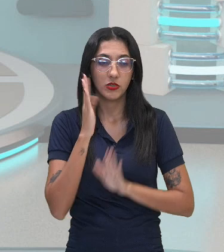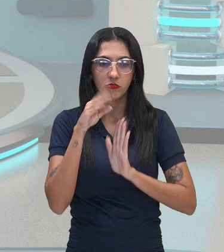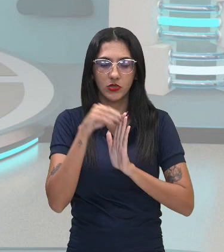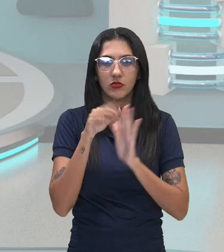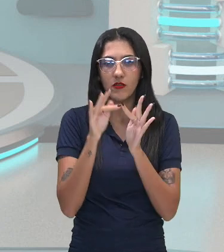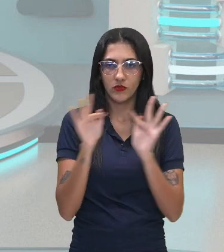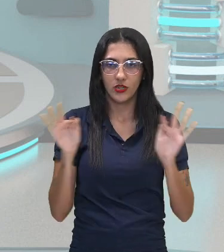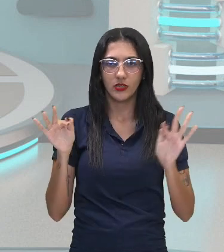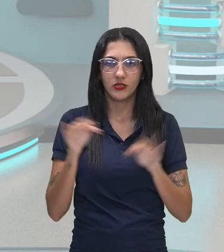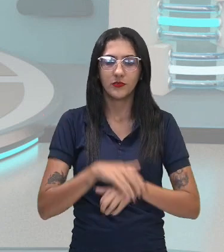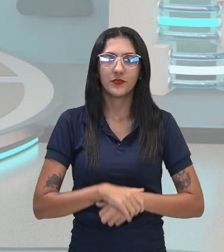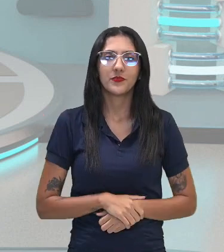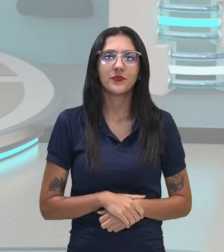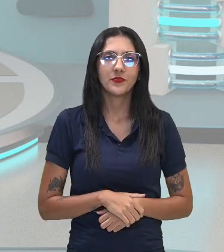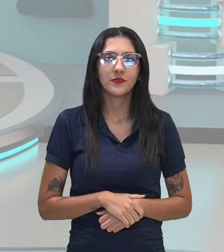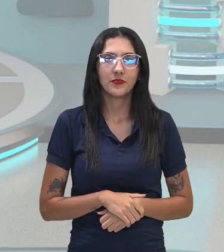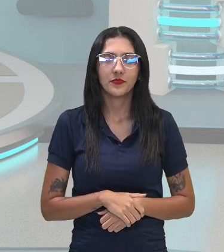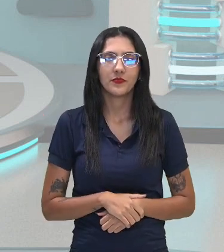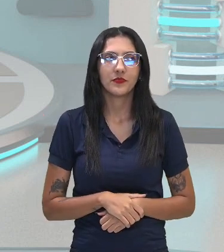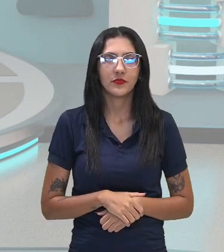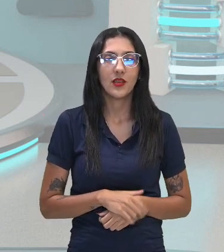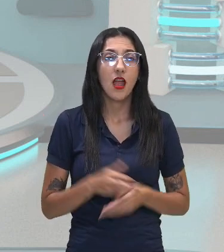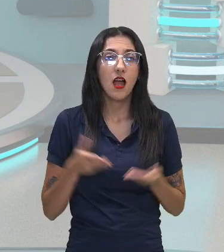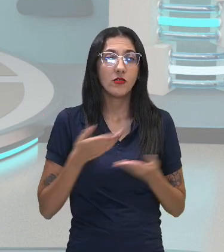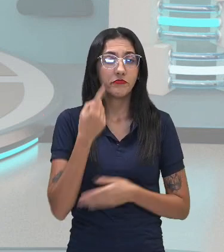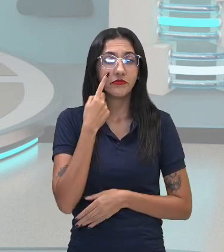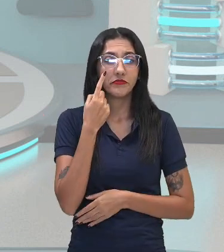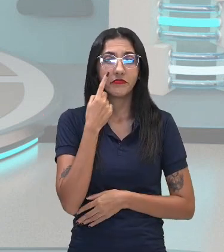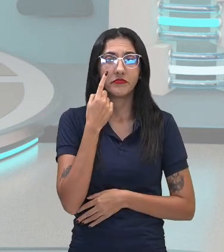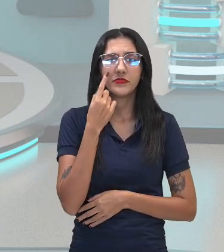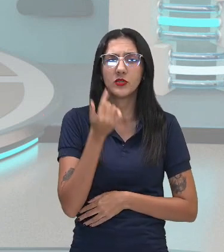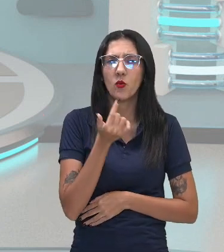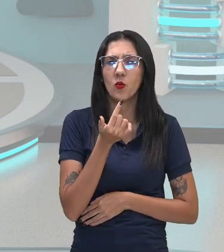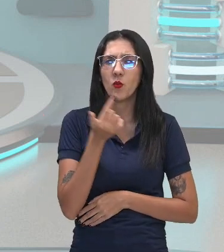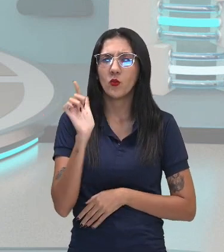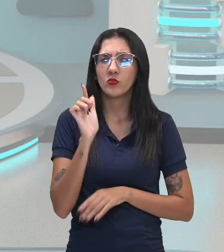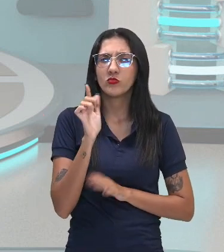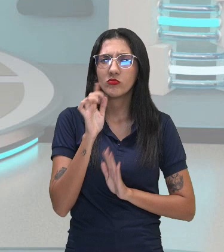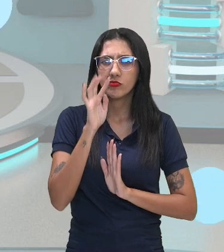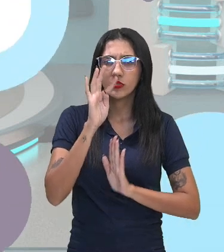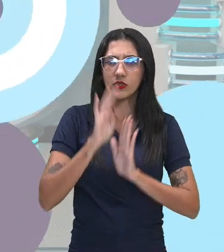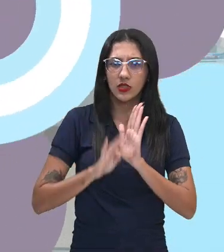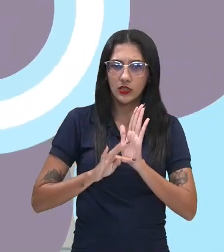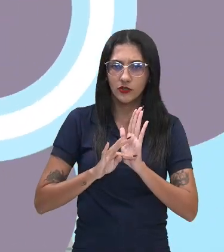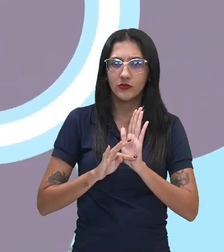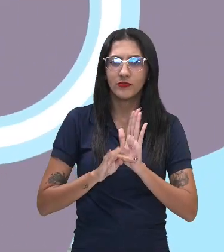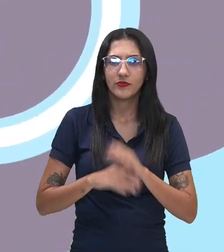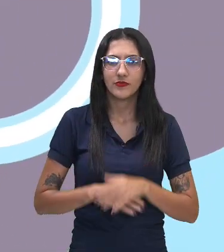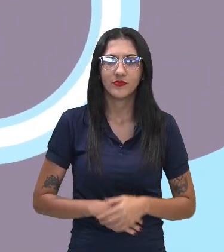texto, ok? Nós vamos ver um outro texto chamado Tiro ao Alvo.